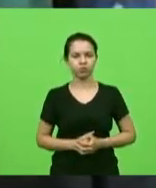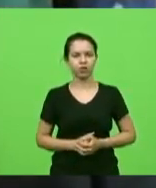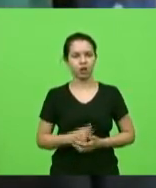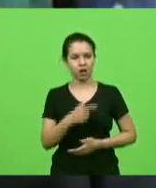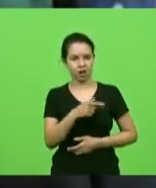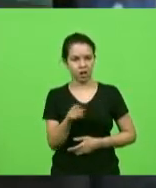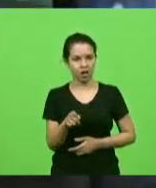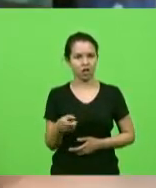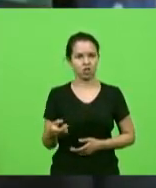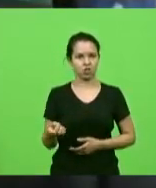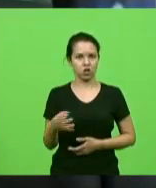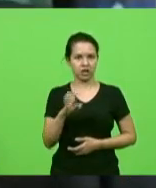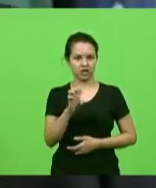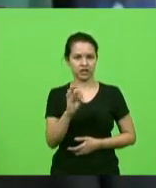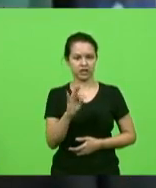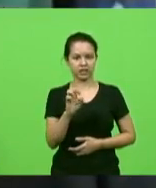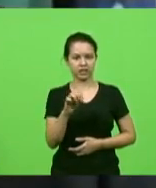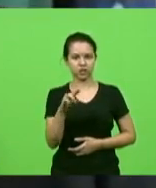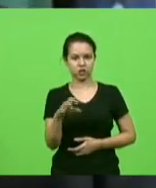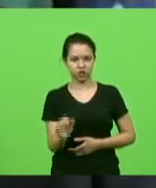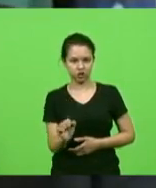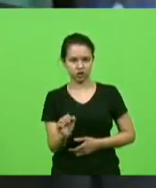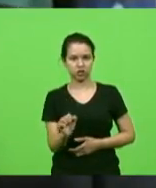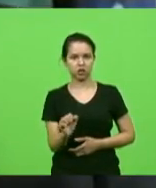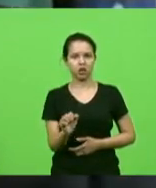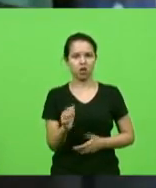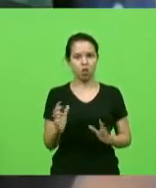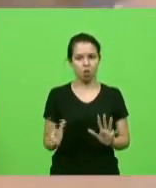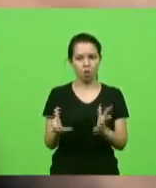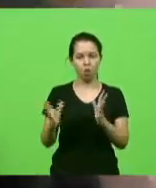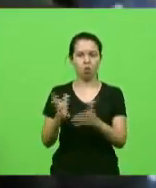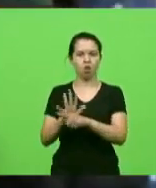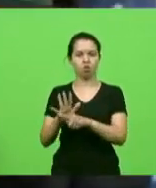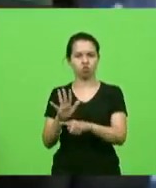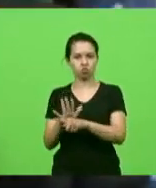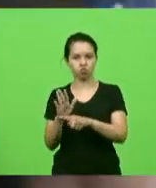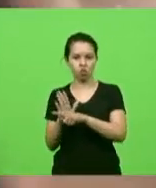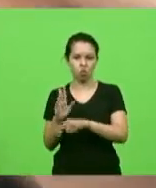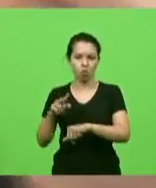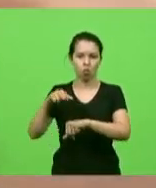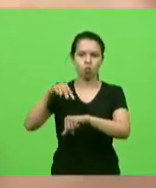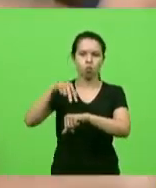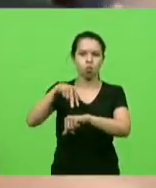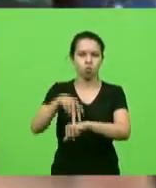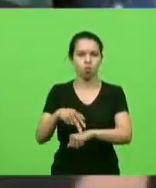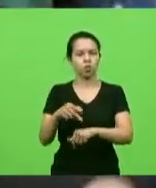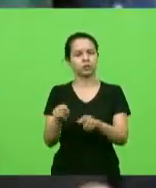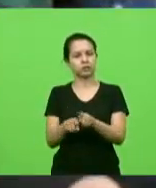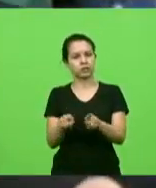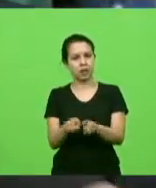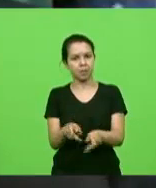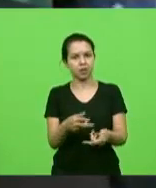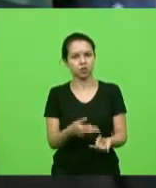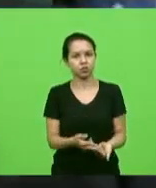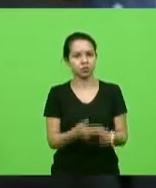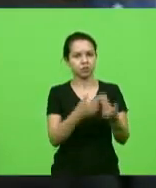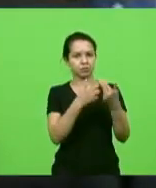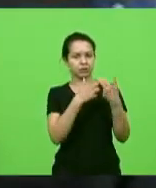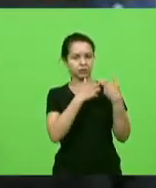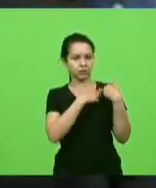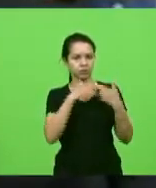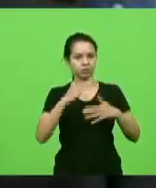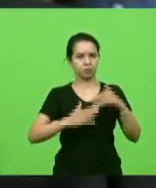do acaso o estatismo constrói aproxima o erro está presente e se responsabiliza